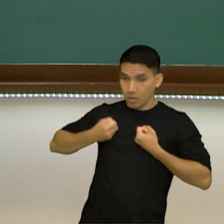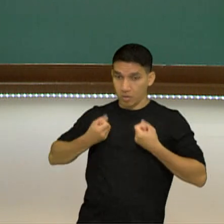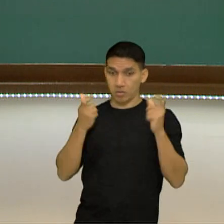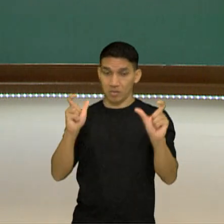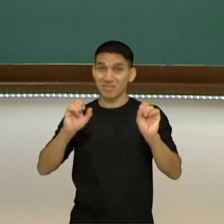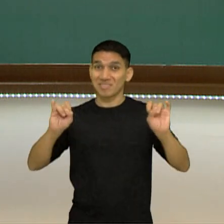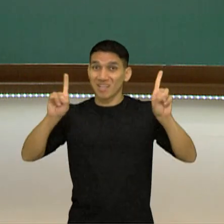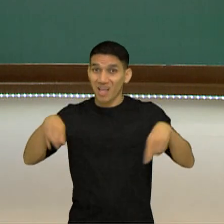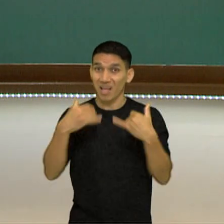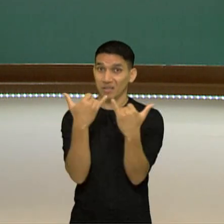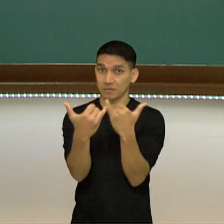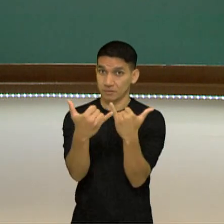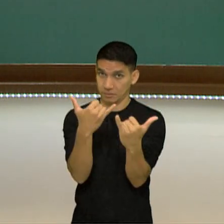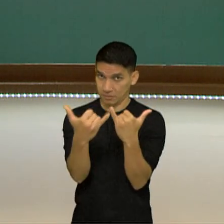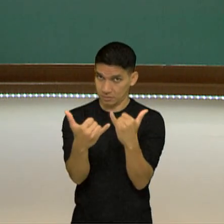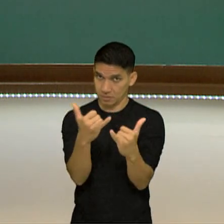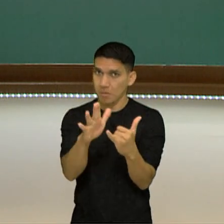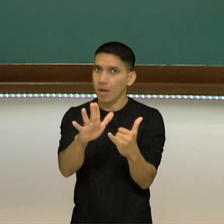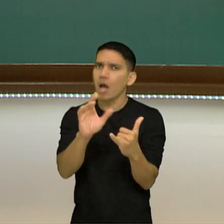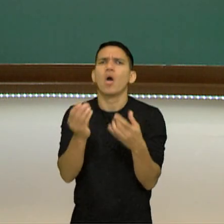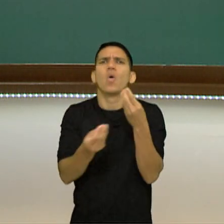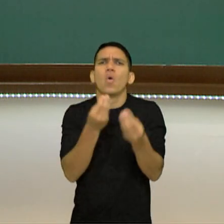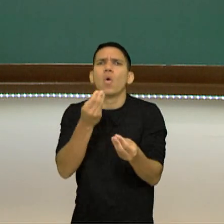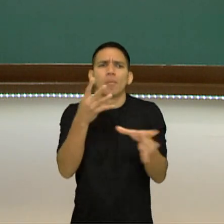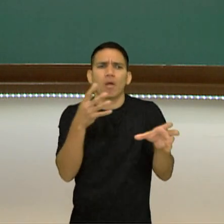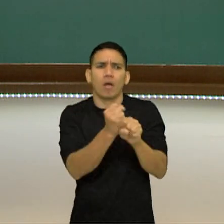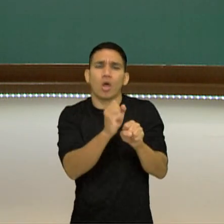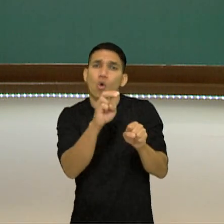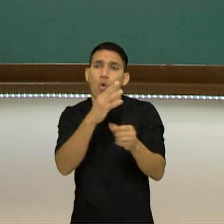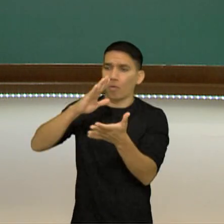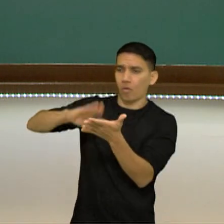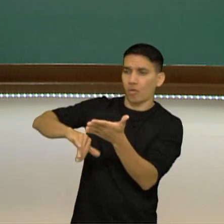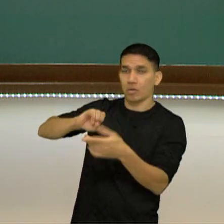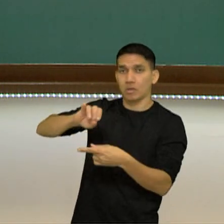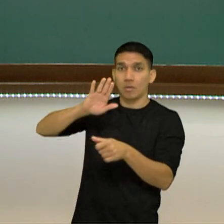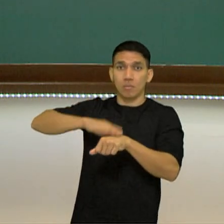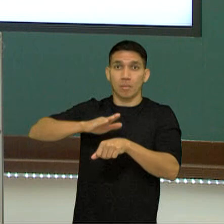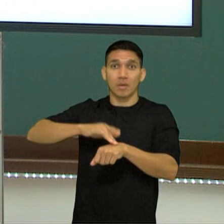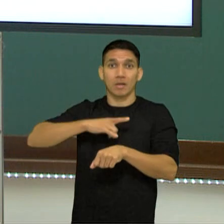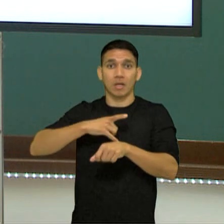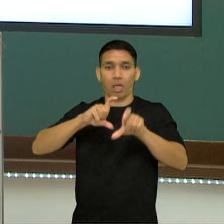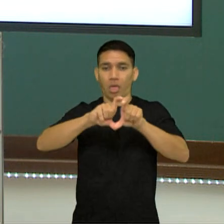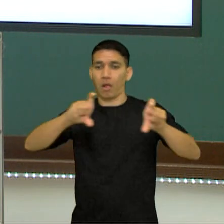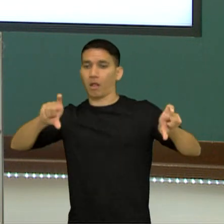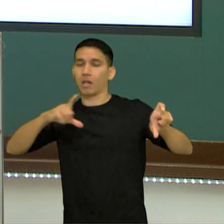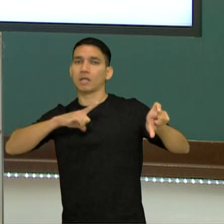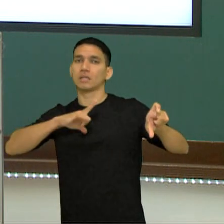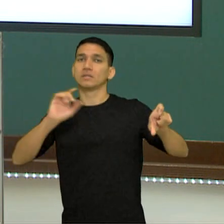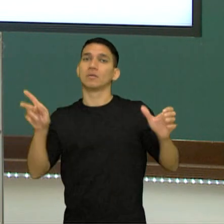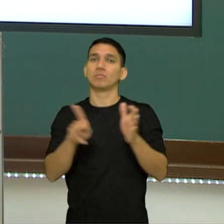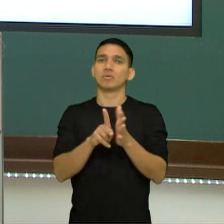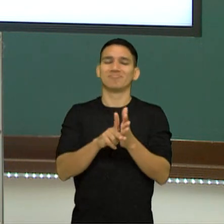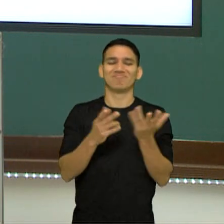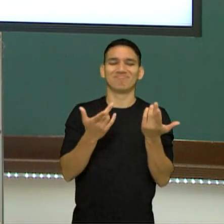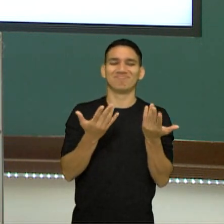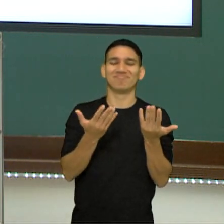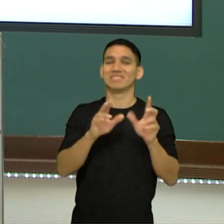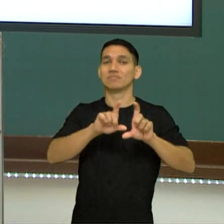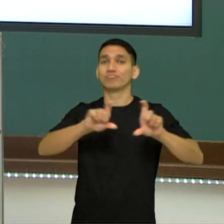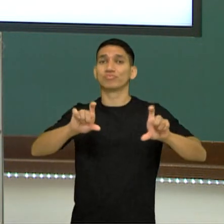são semelhantes mas como adicionar ou subtrair quando temos uma expressão algébrica com termos não